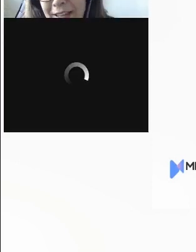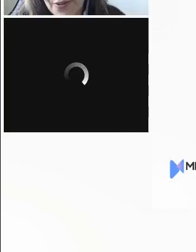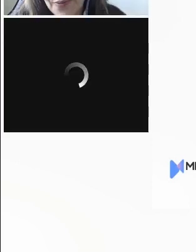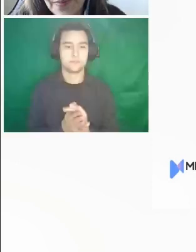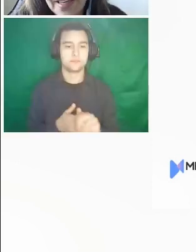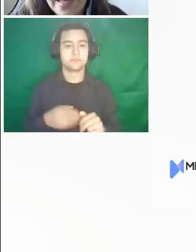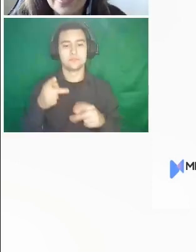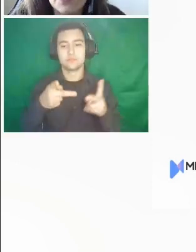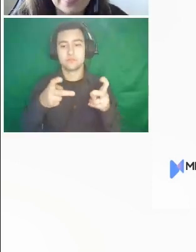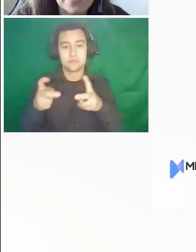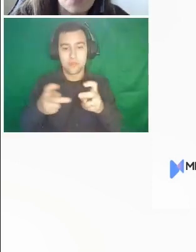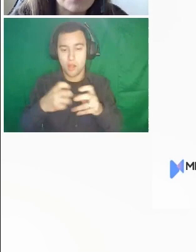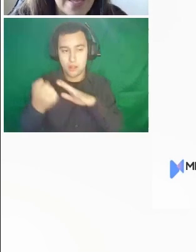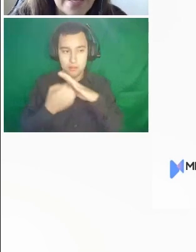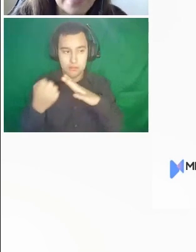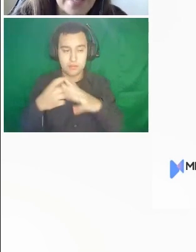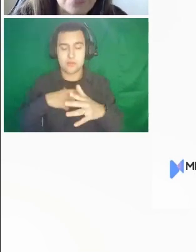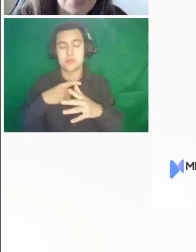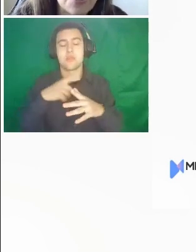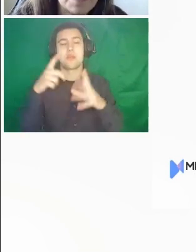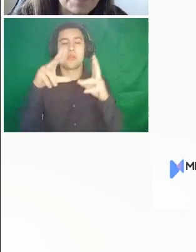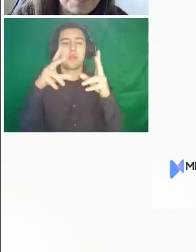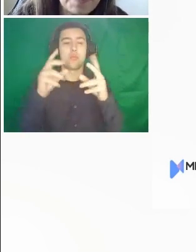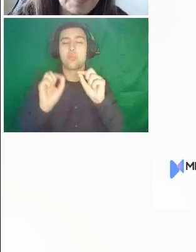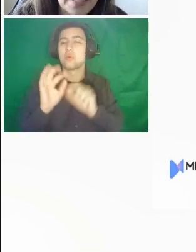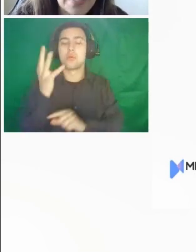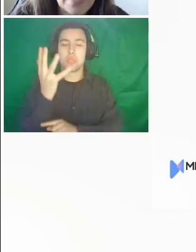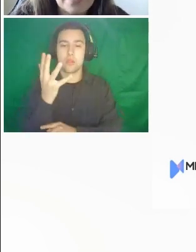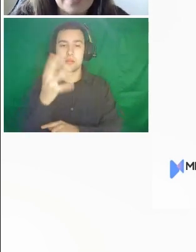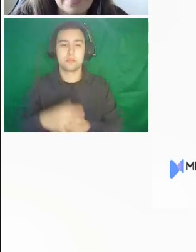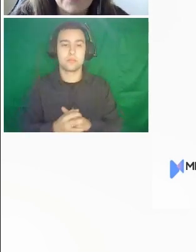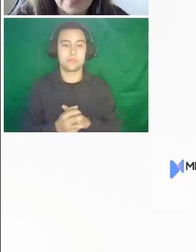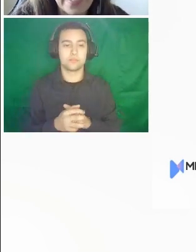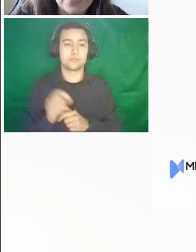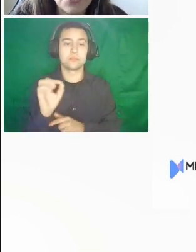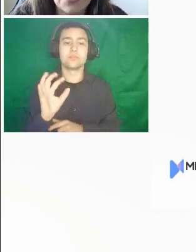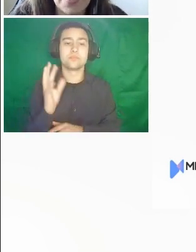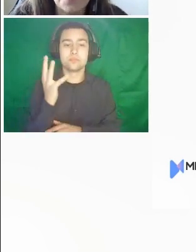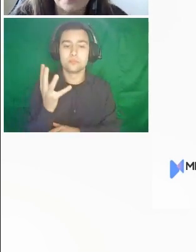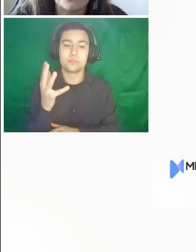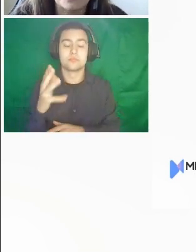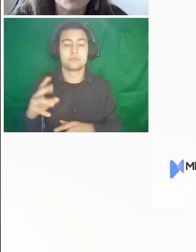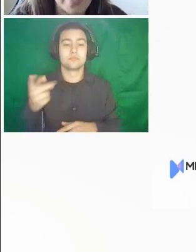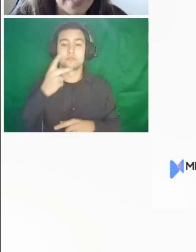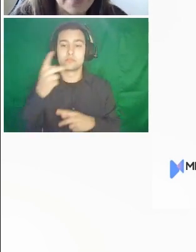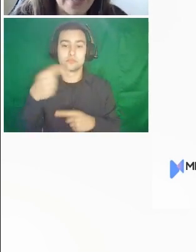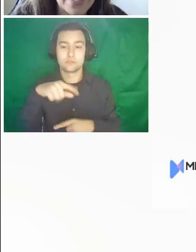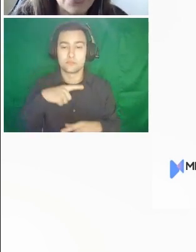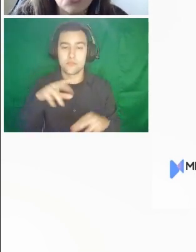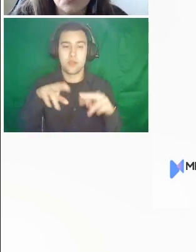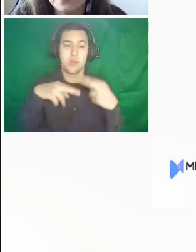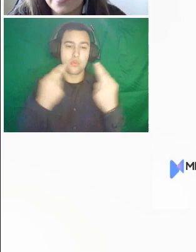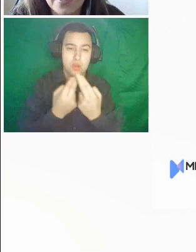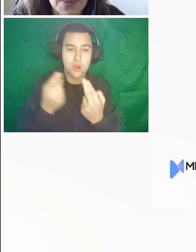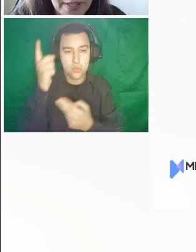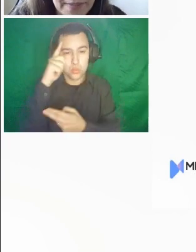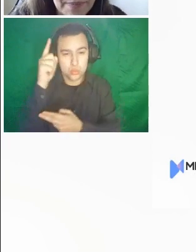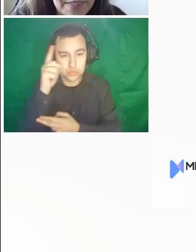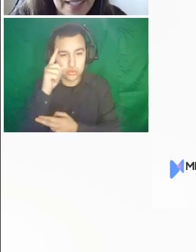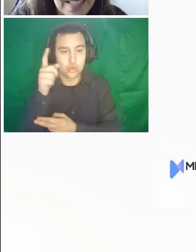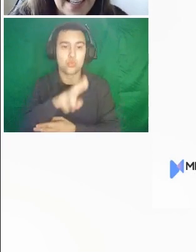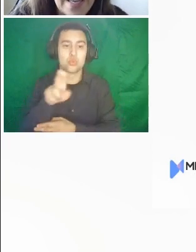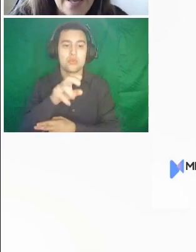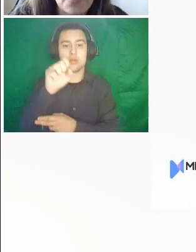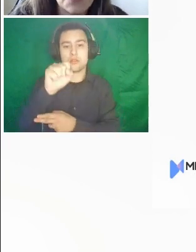o conceito então o que que acontece né gente falar que a gente tem uma reunião diária falar que a gente usa